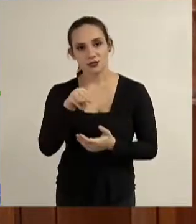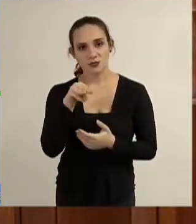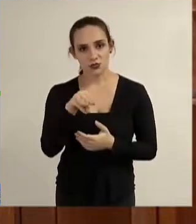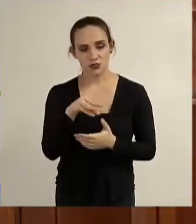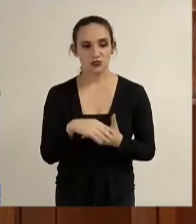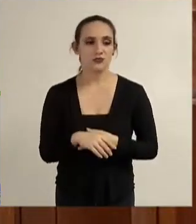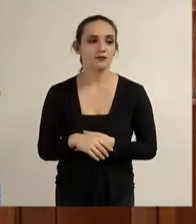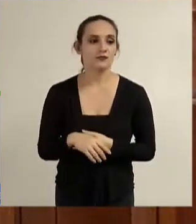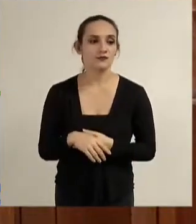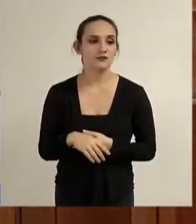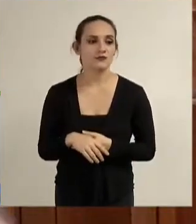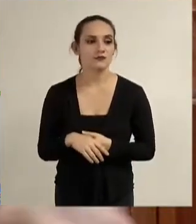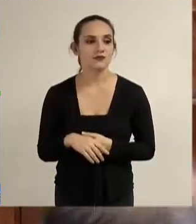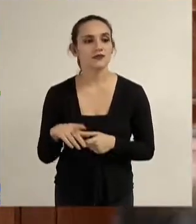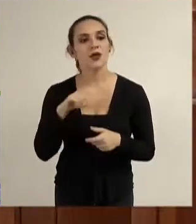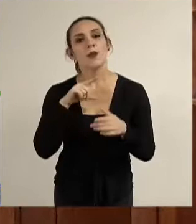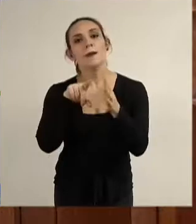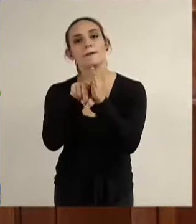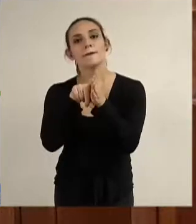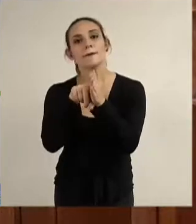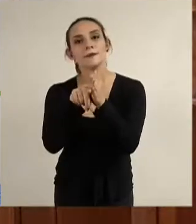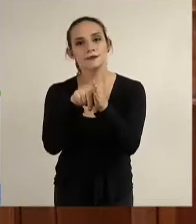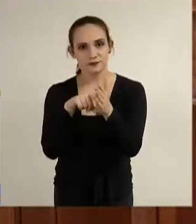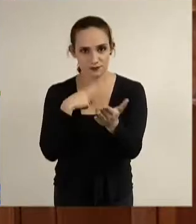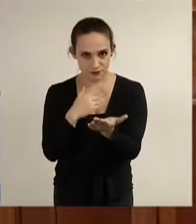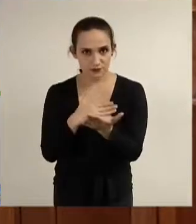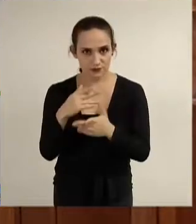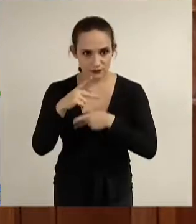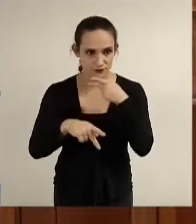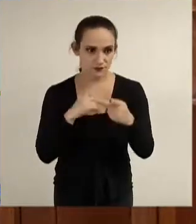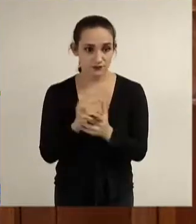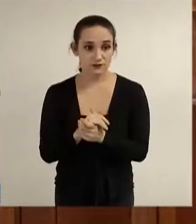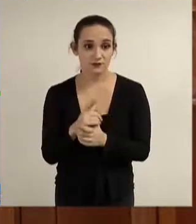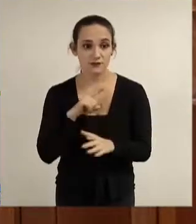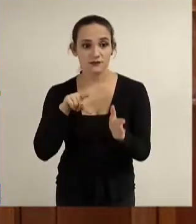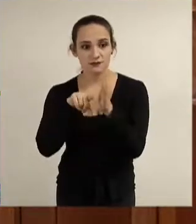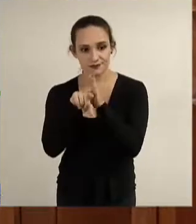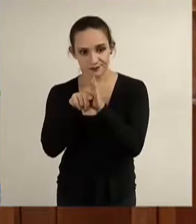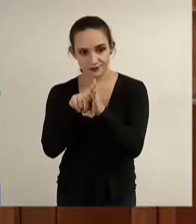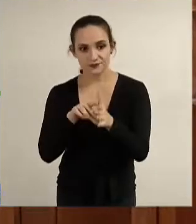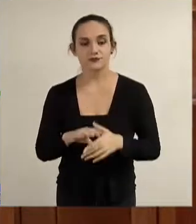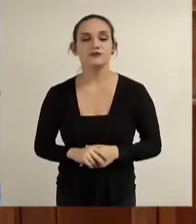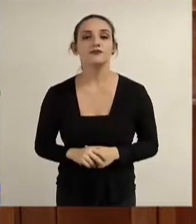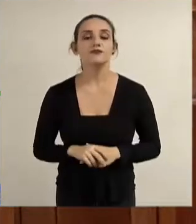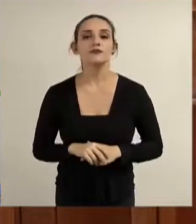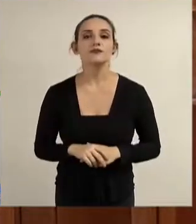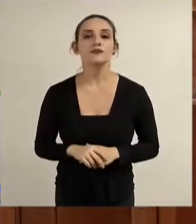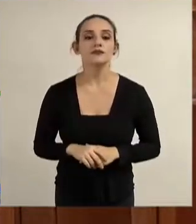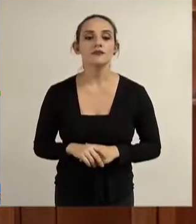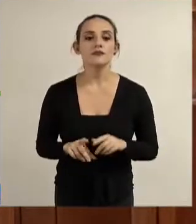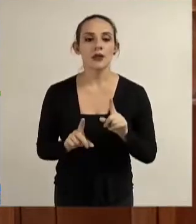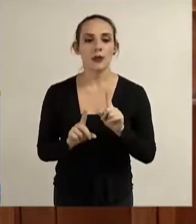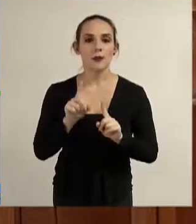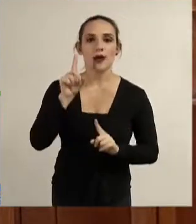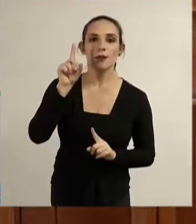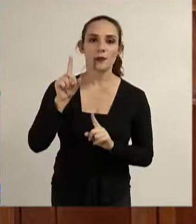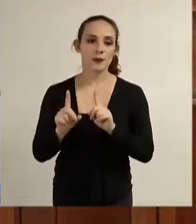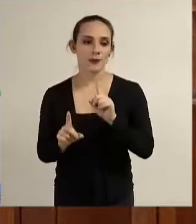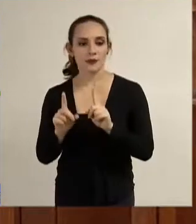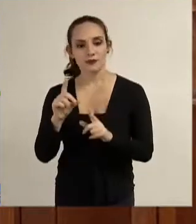meio, para dizer aqui da pesquisa que comecei falando. Segundo essa pesquisa, que fora